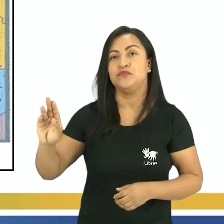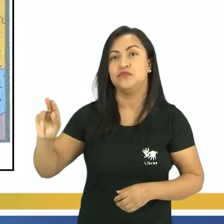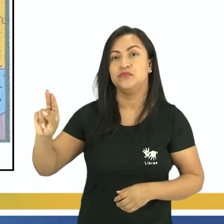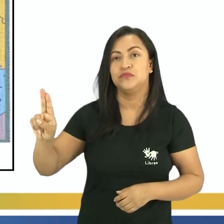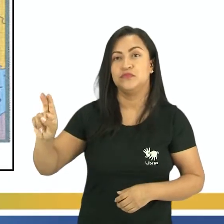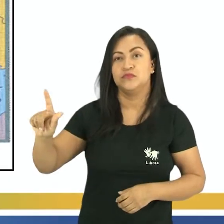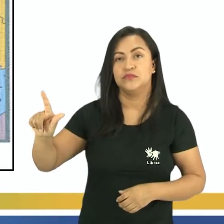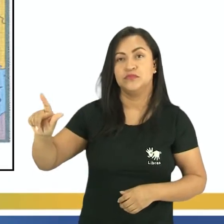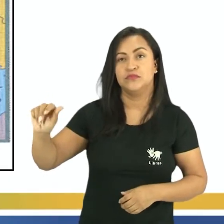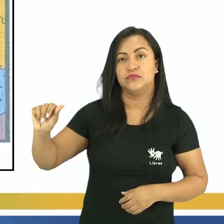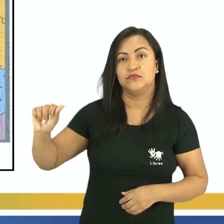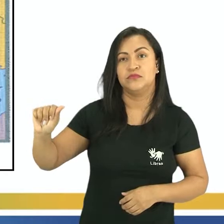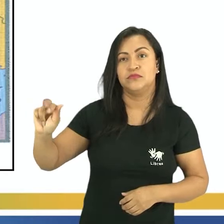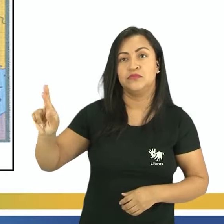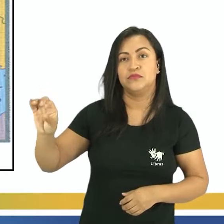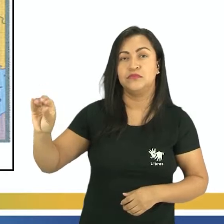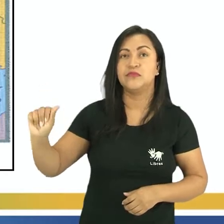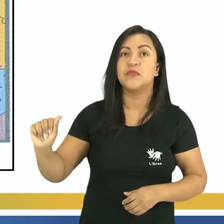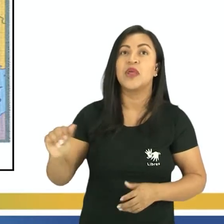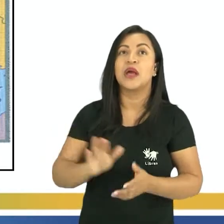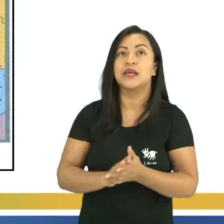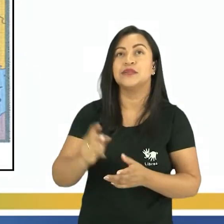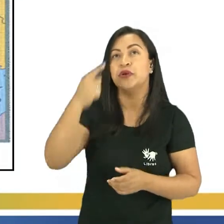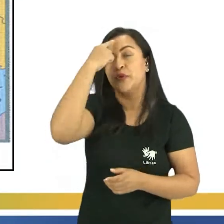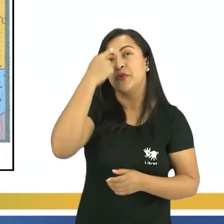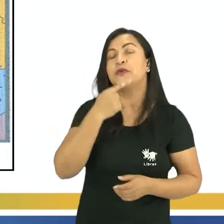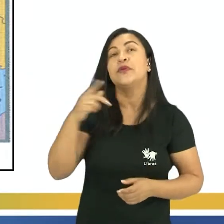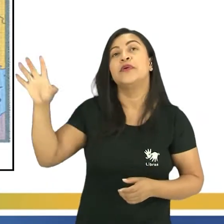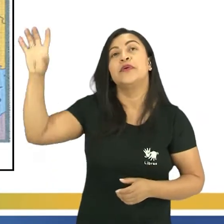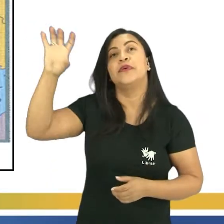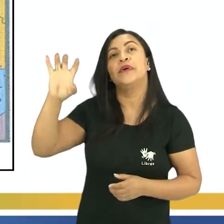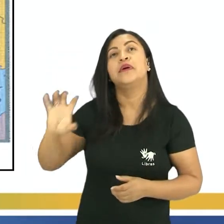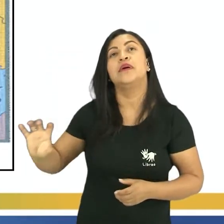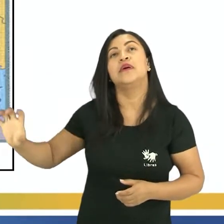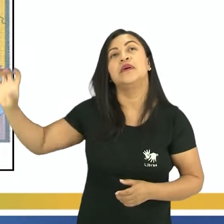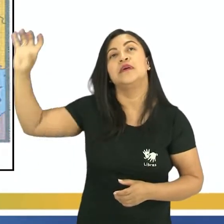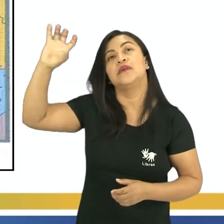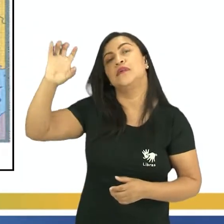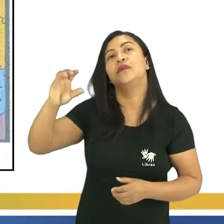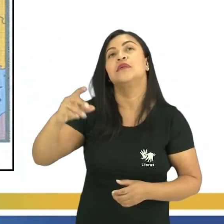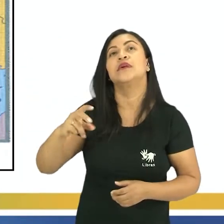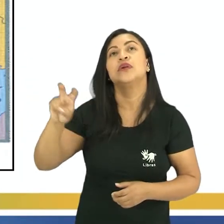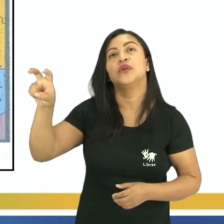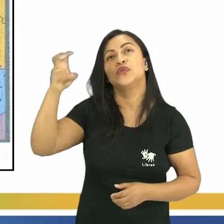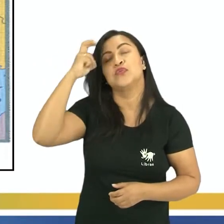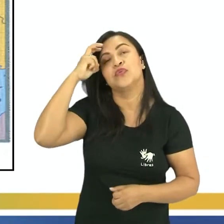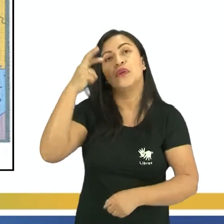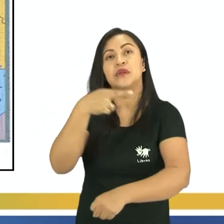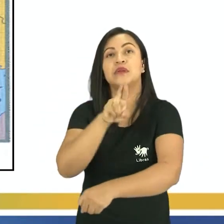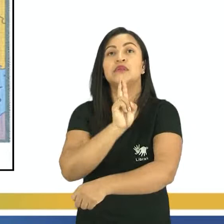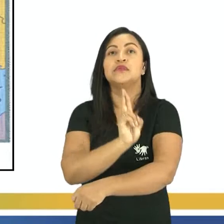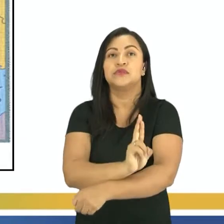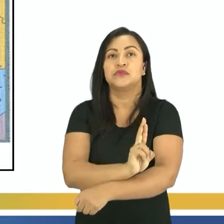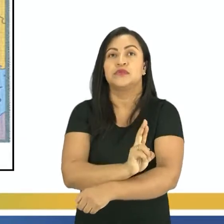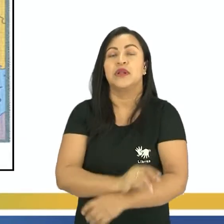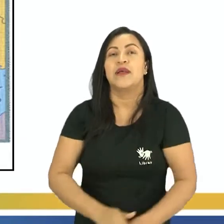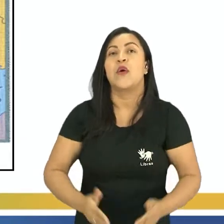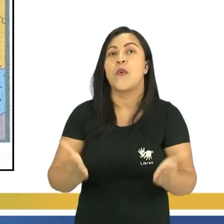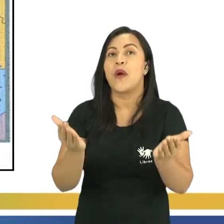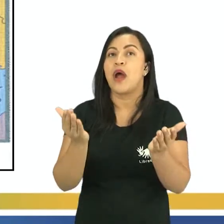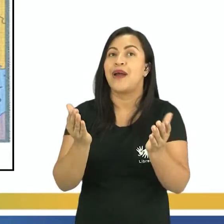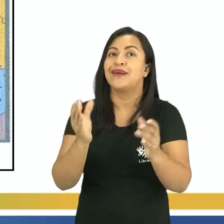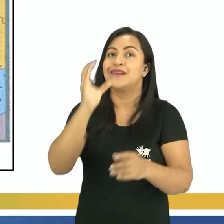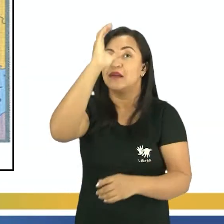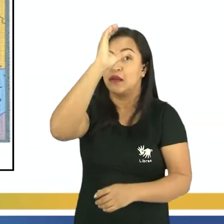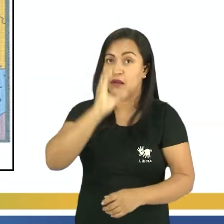Europa é o cristianismo, tá? Dividida em grande parte aí por católicos e uma outra parte por ortodoxos